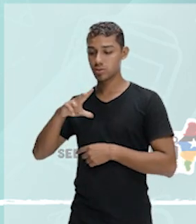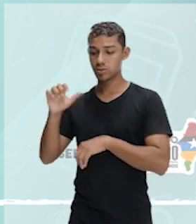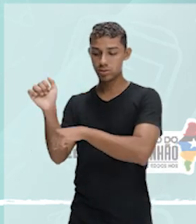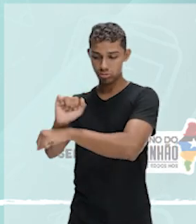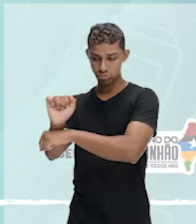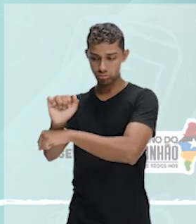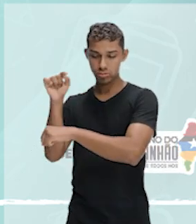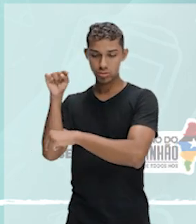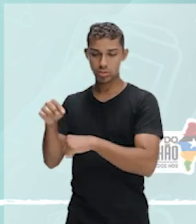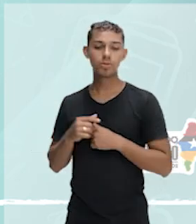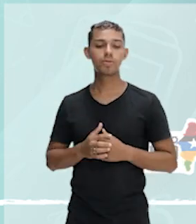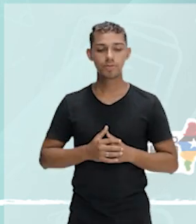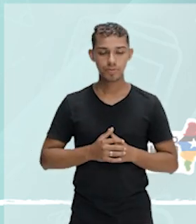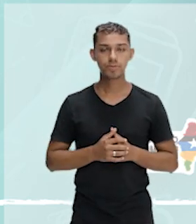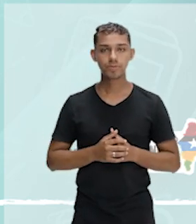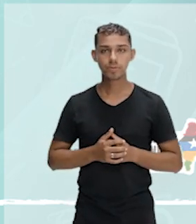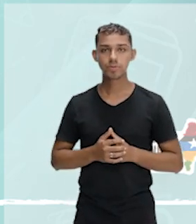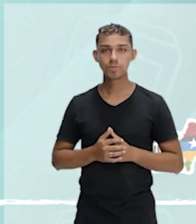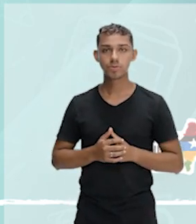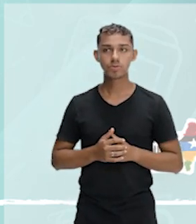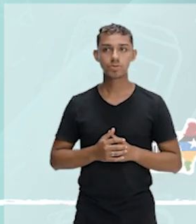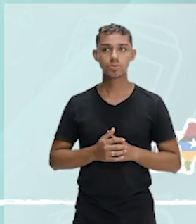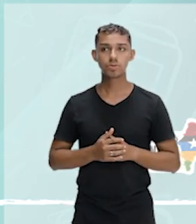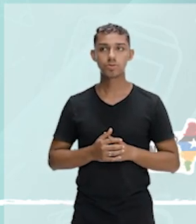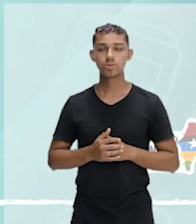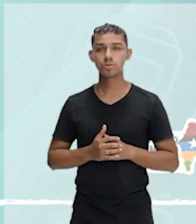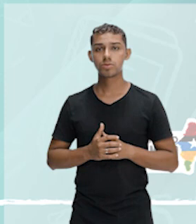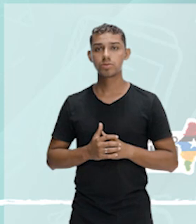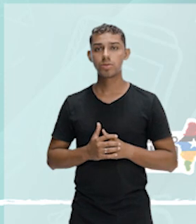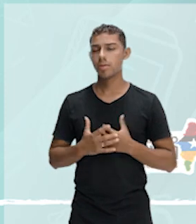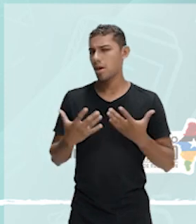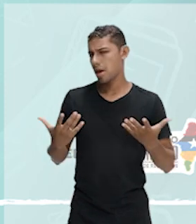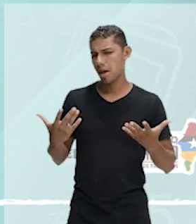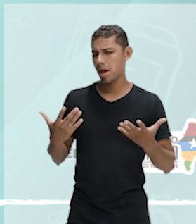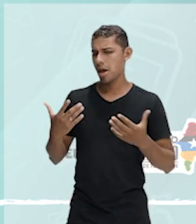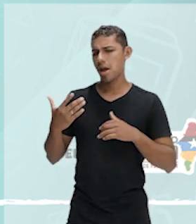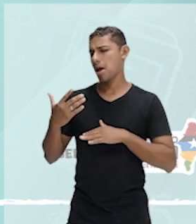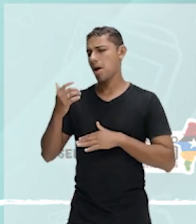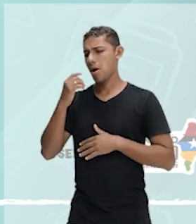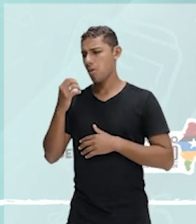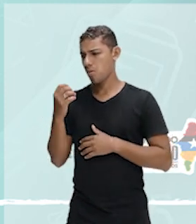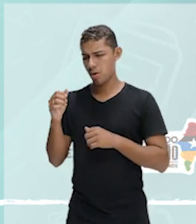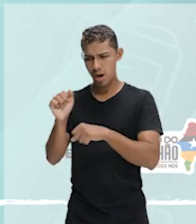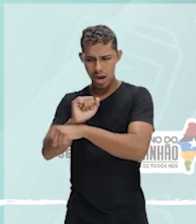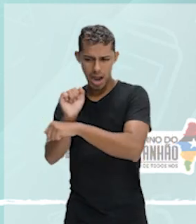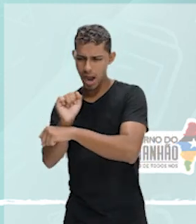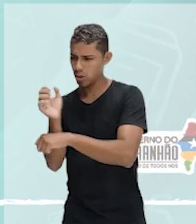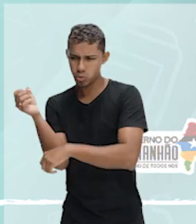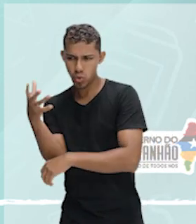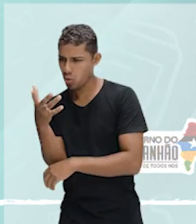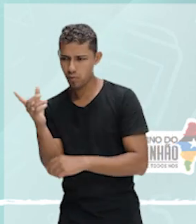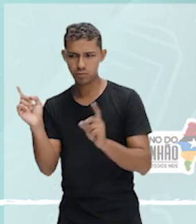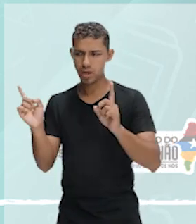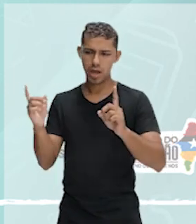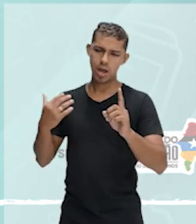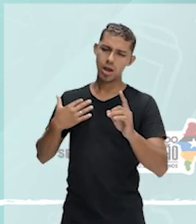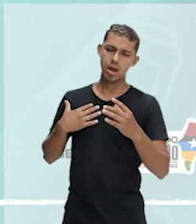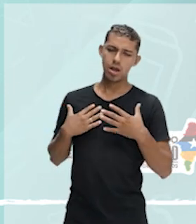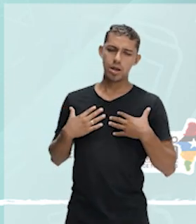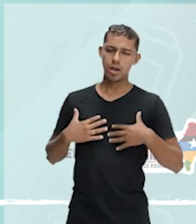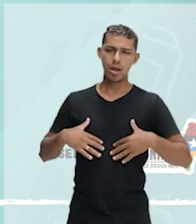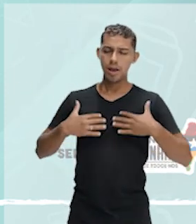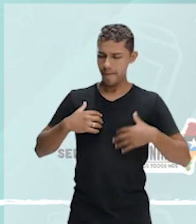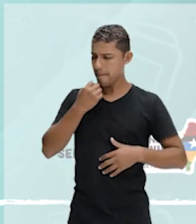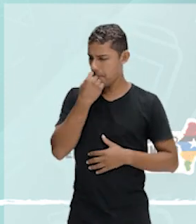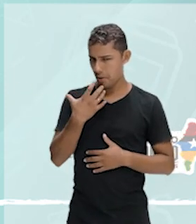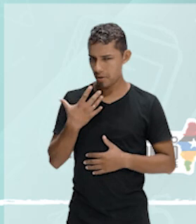tá? Que não é um carro mais moderno e nem tão pouco confortável, tá? Todos